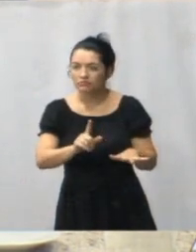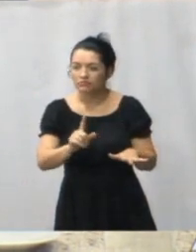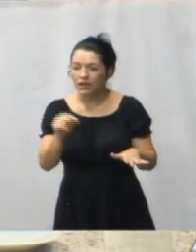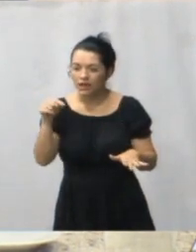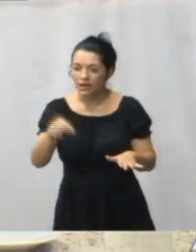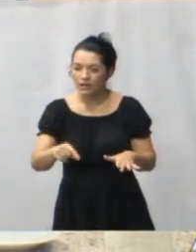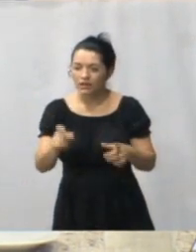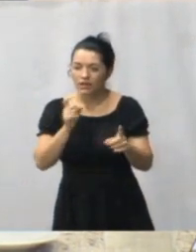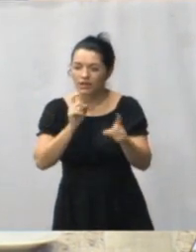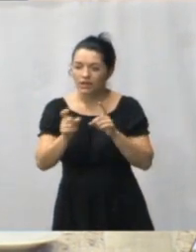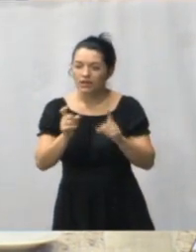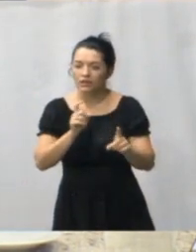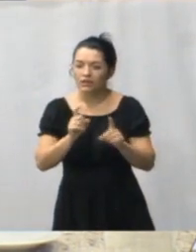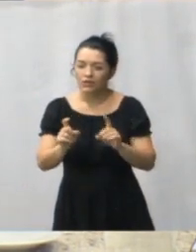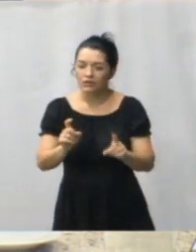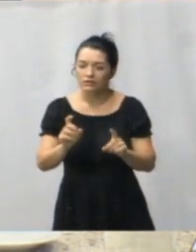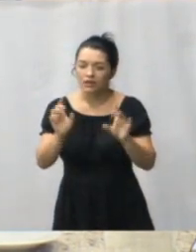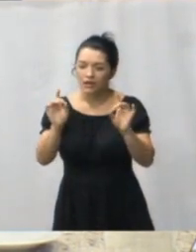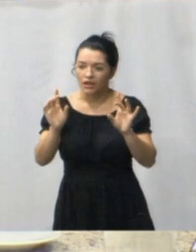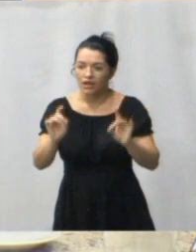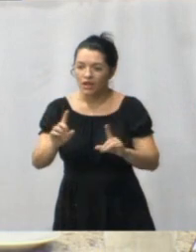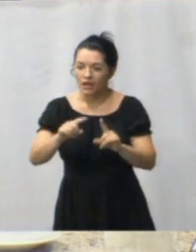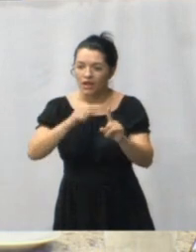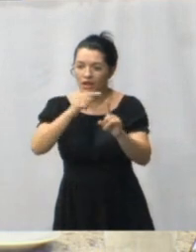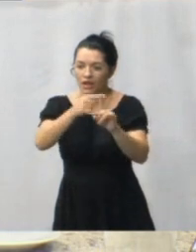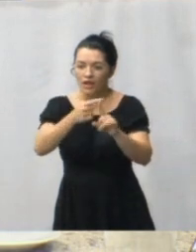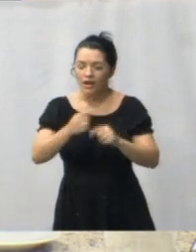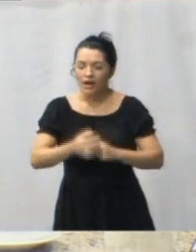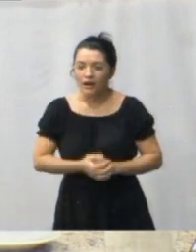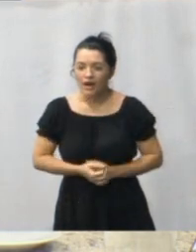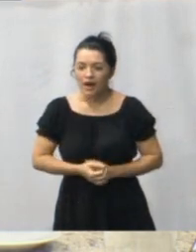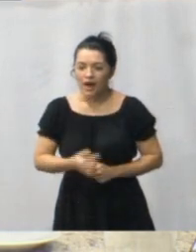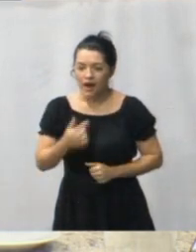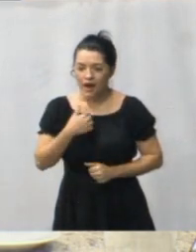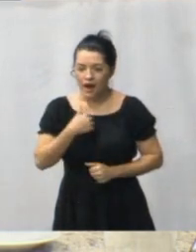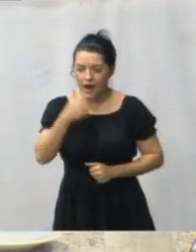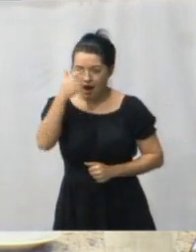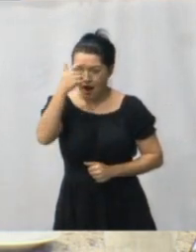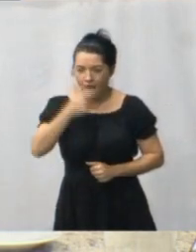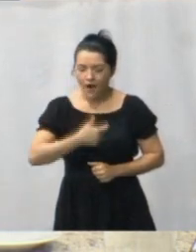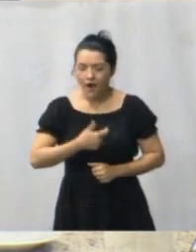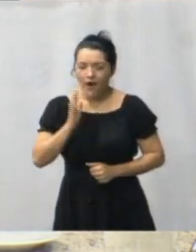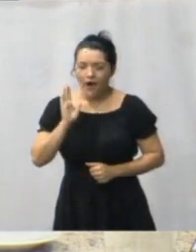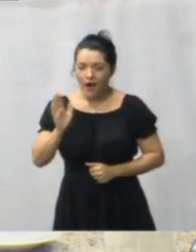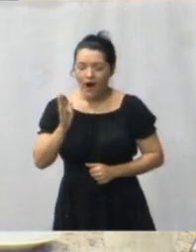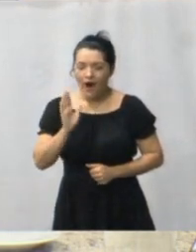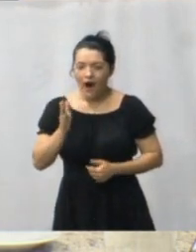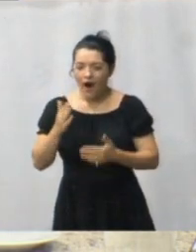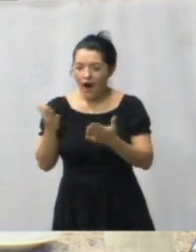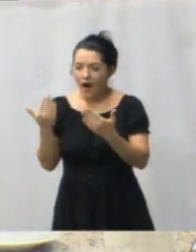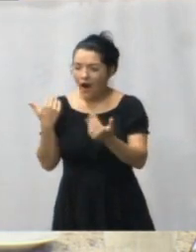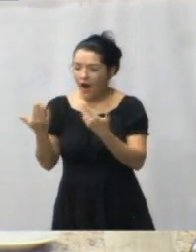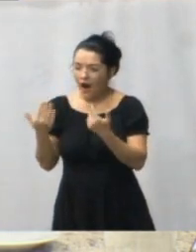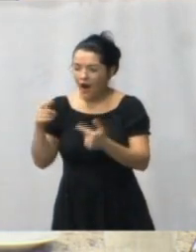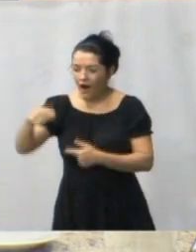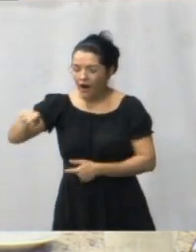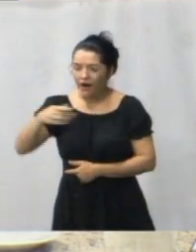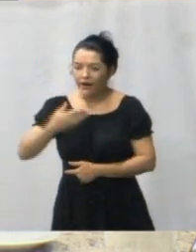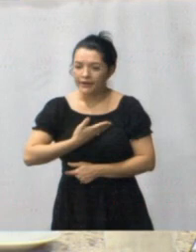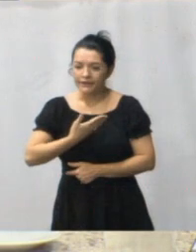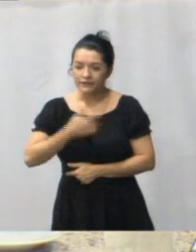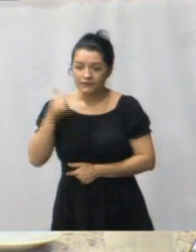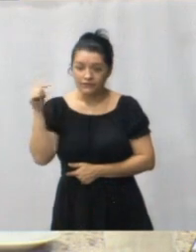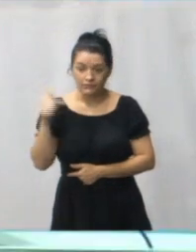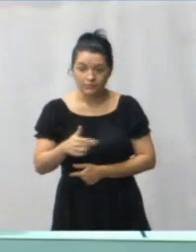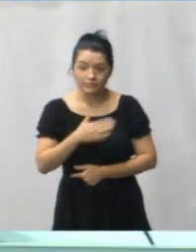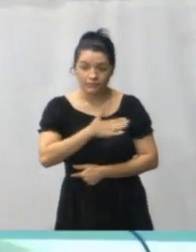ordem. Vereador Maurício. Senhor presidente, eu, assim como já venho conversando com os novos pares que estão presentes nessa casa, eu gostaria de um